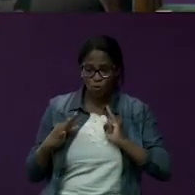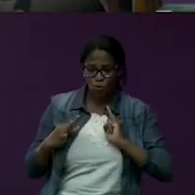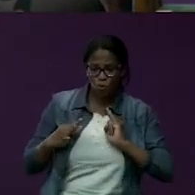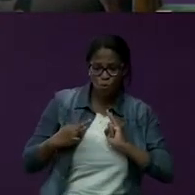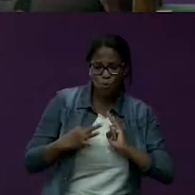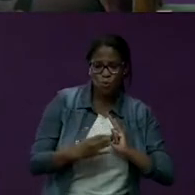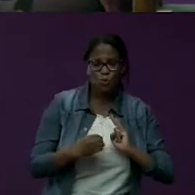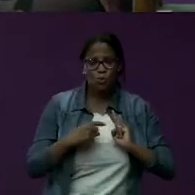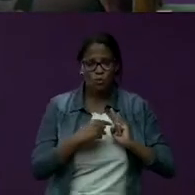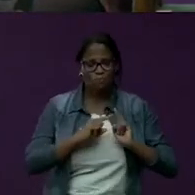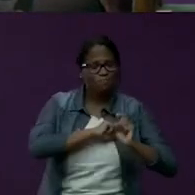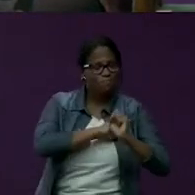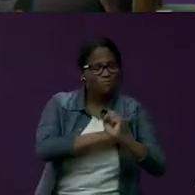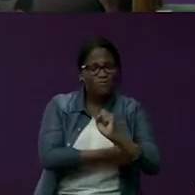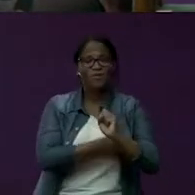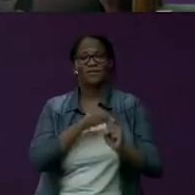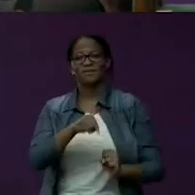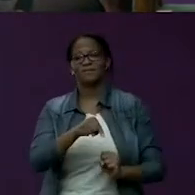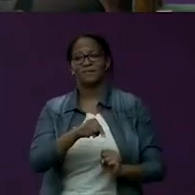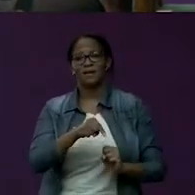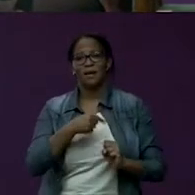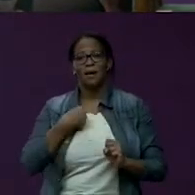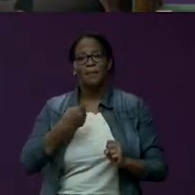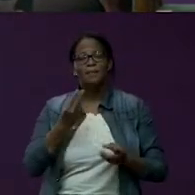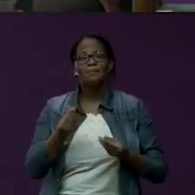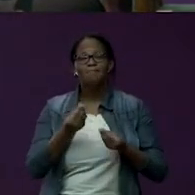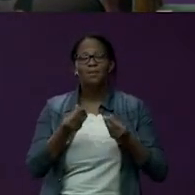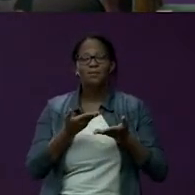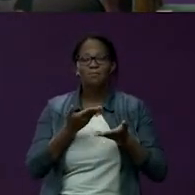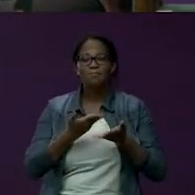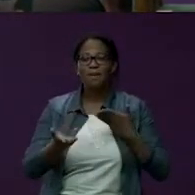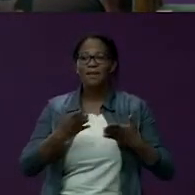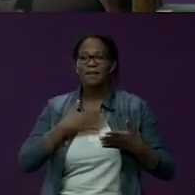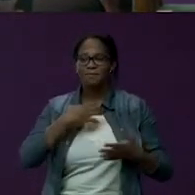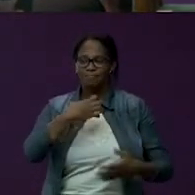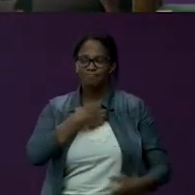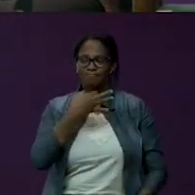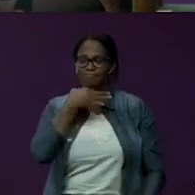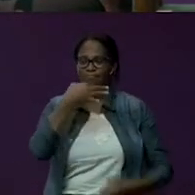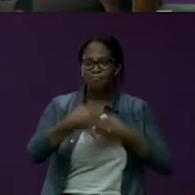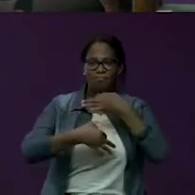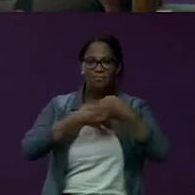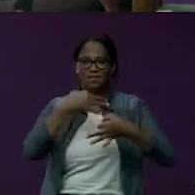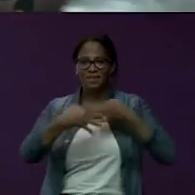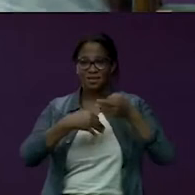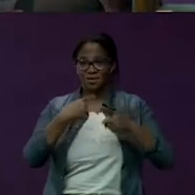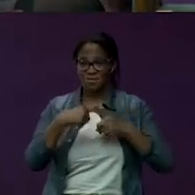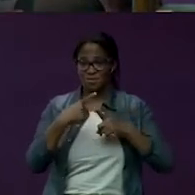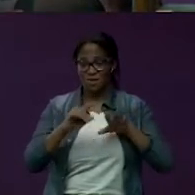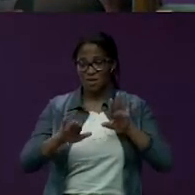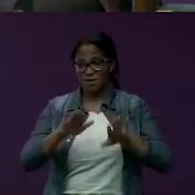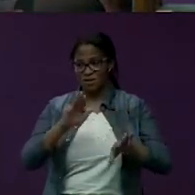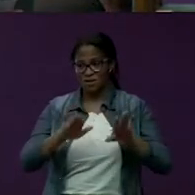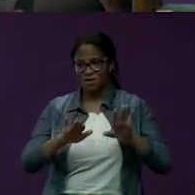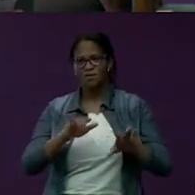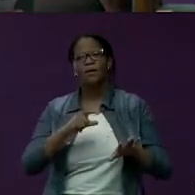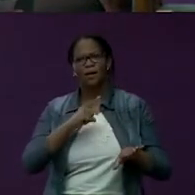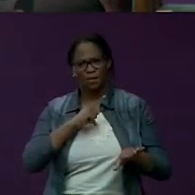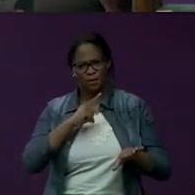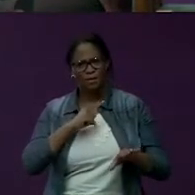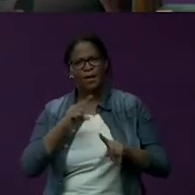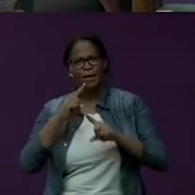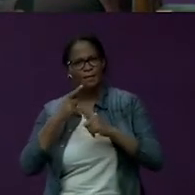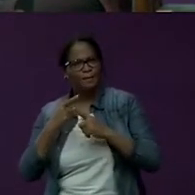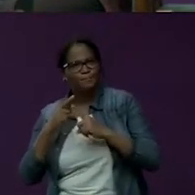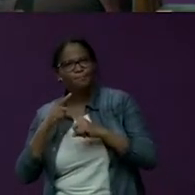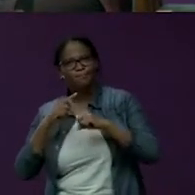força, até para não perder o meu senso crítico, né? Porque às vezes a gente acha, quer dizer, teve pequenas vitórias,